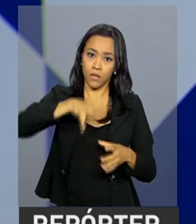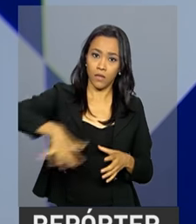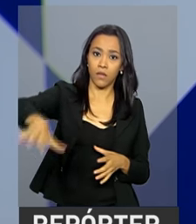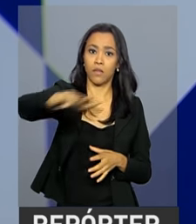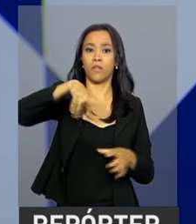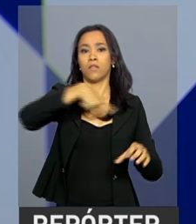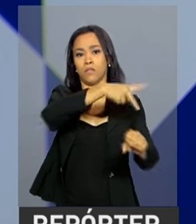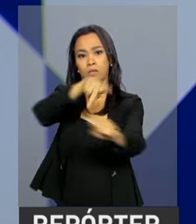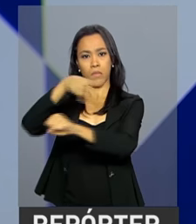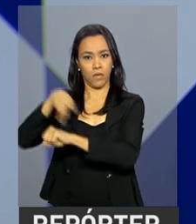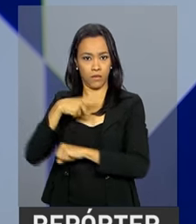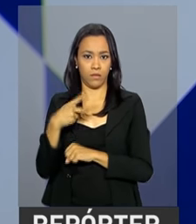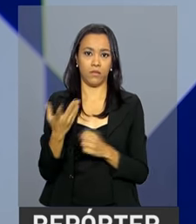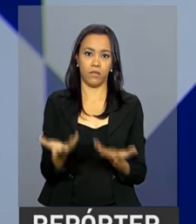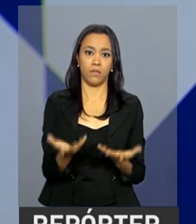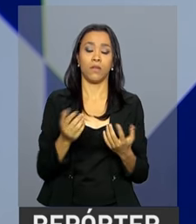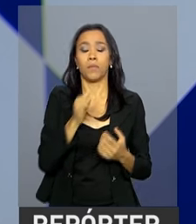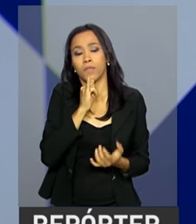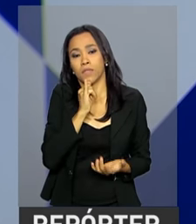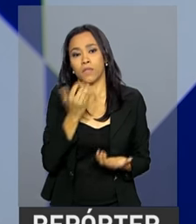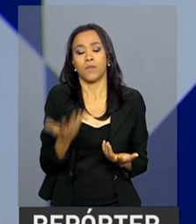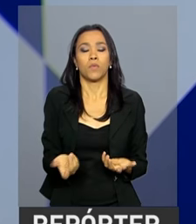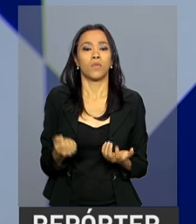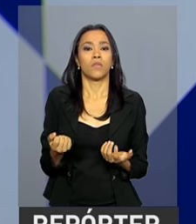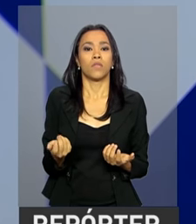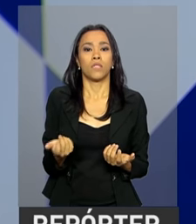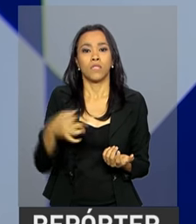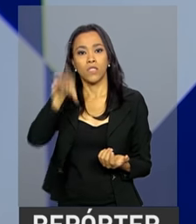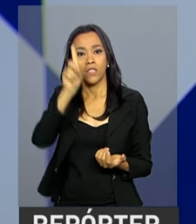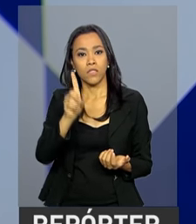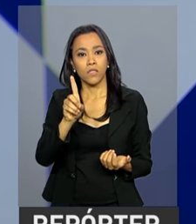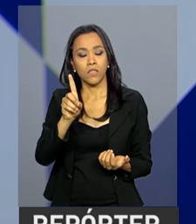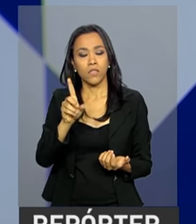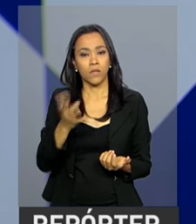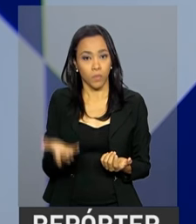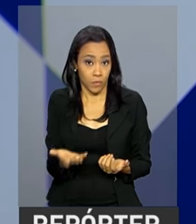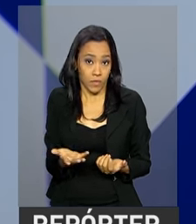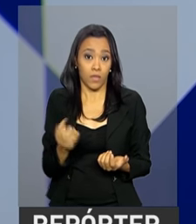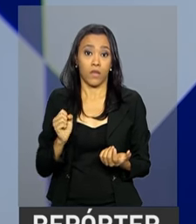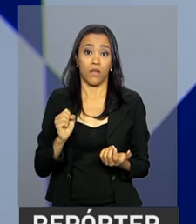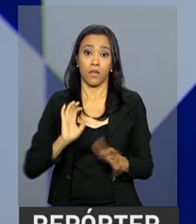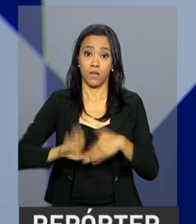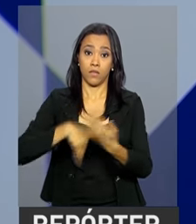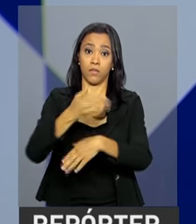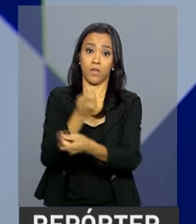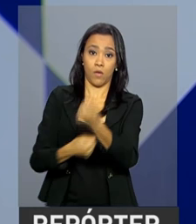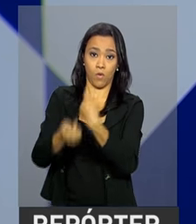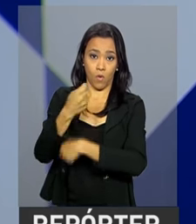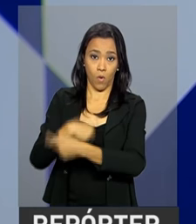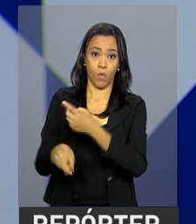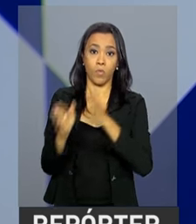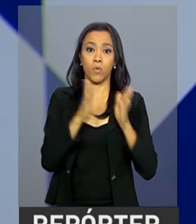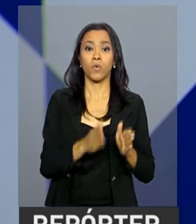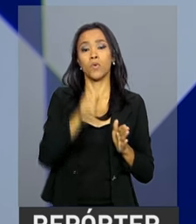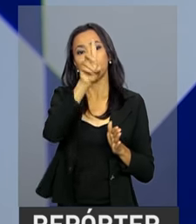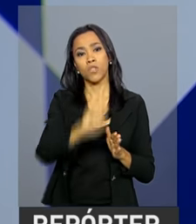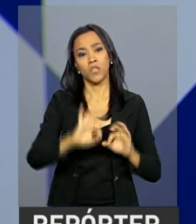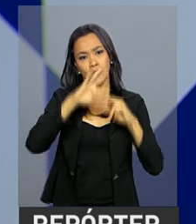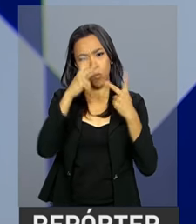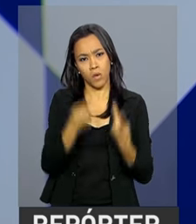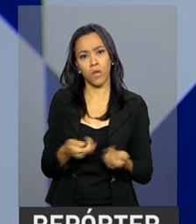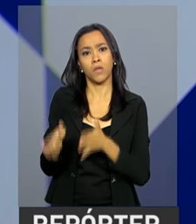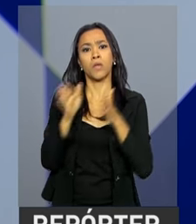Internacional questões como direitos ou melhor crescimento econômico Direitos Humanos